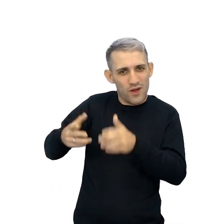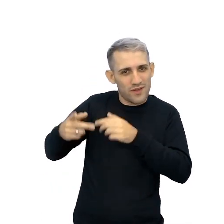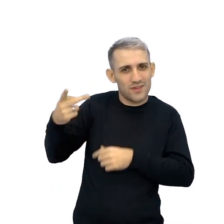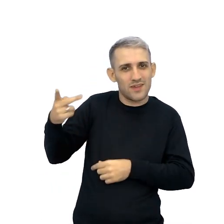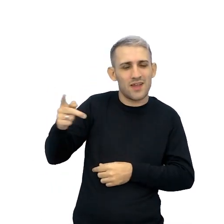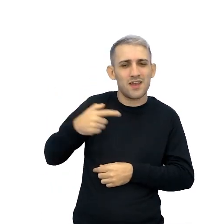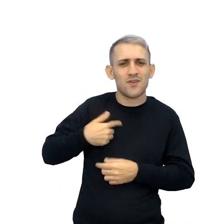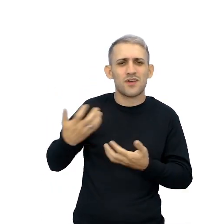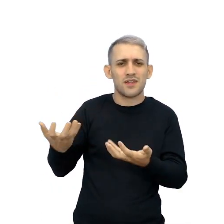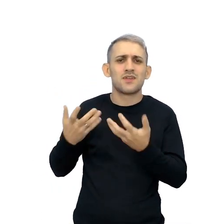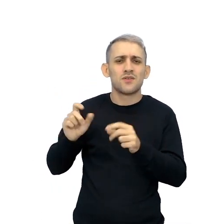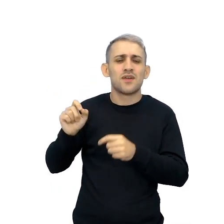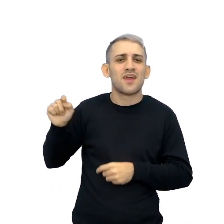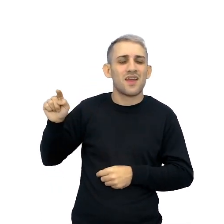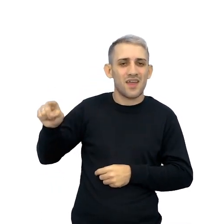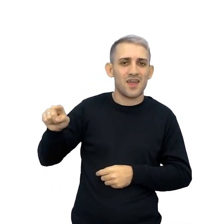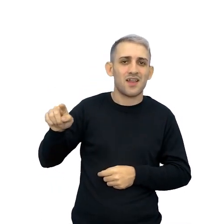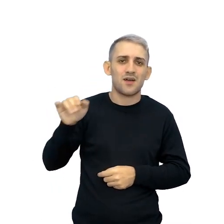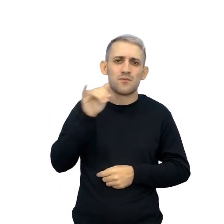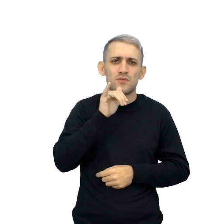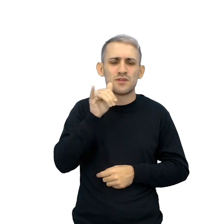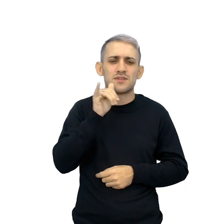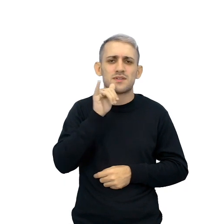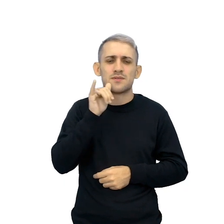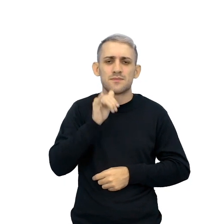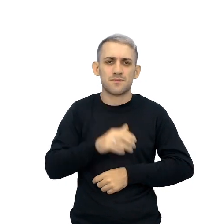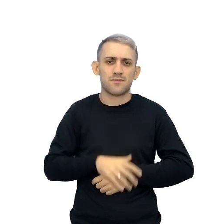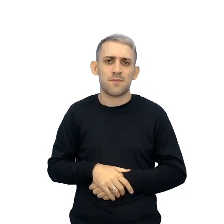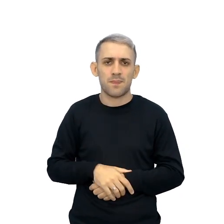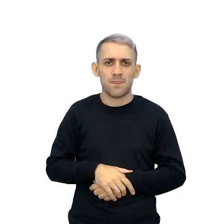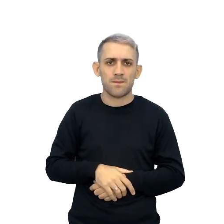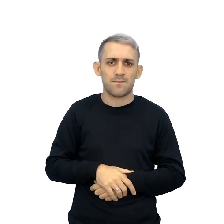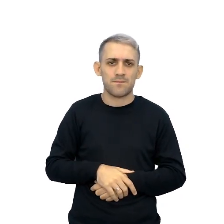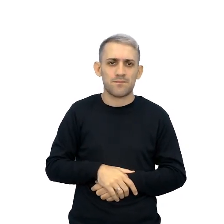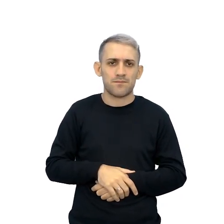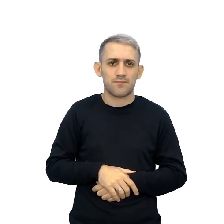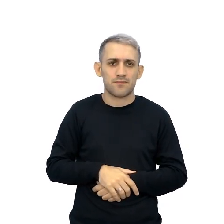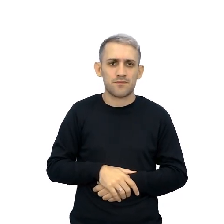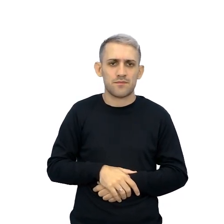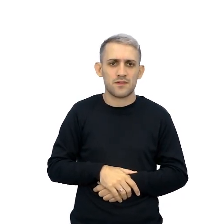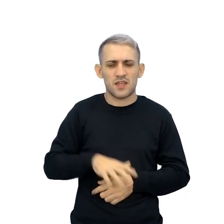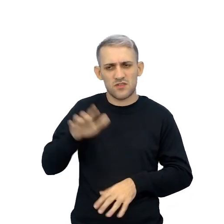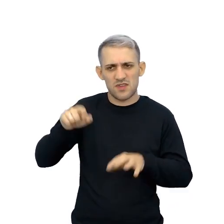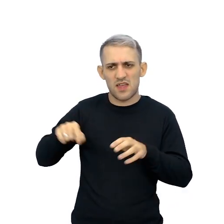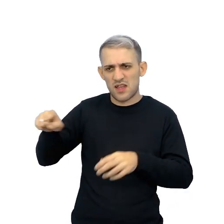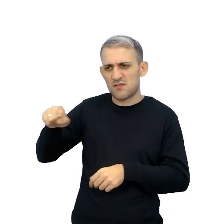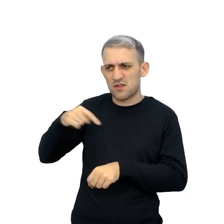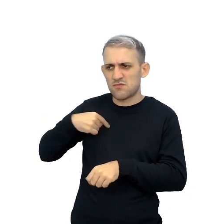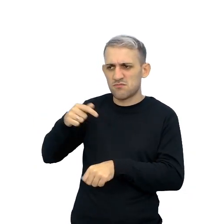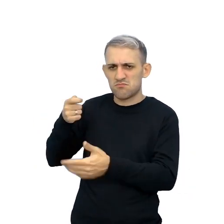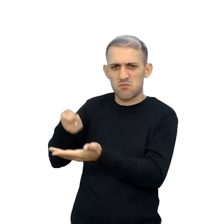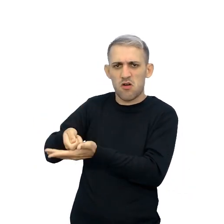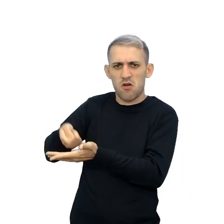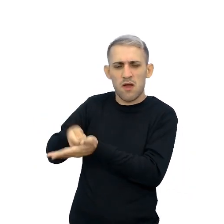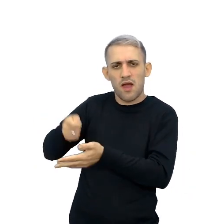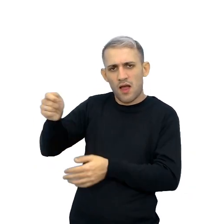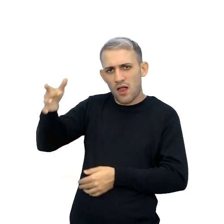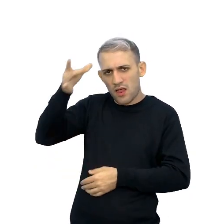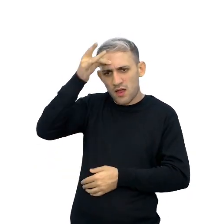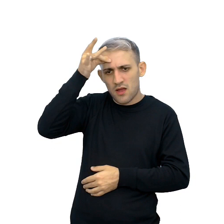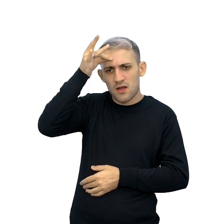ela simplesmente adquirisse, né, até por meio de decoração, né, de